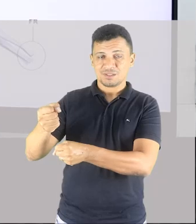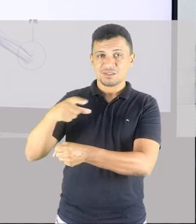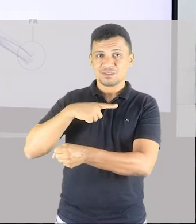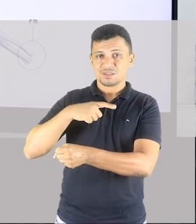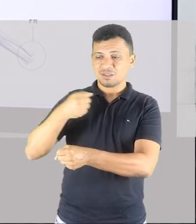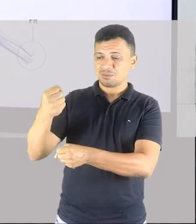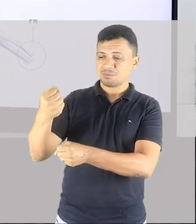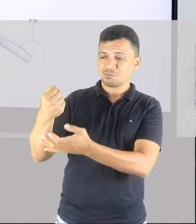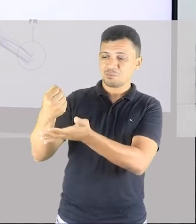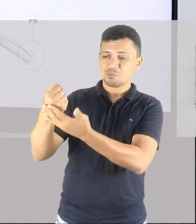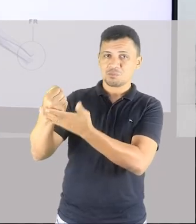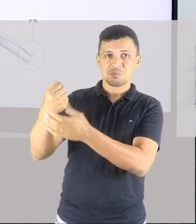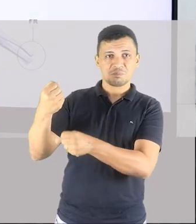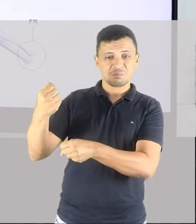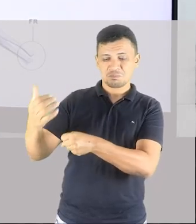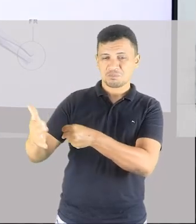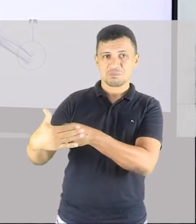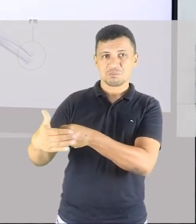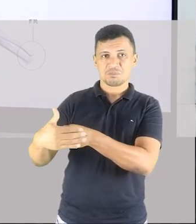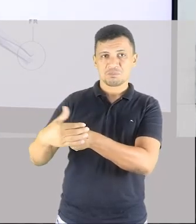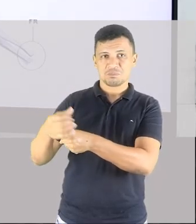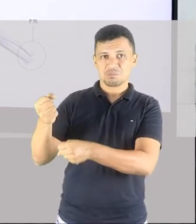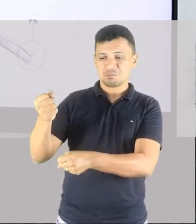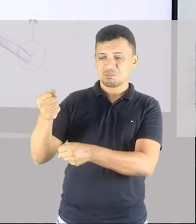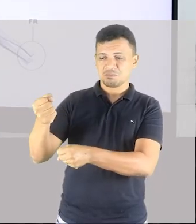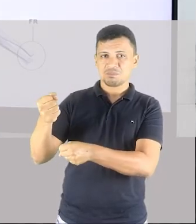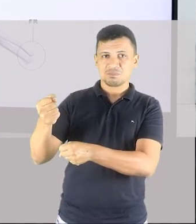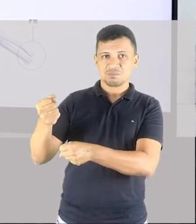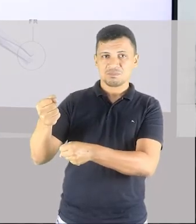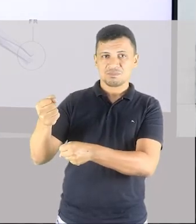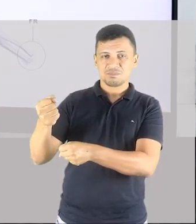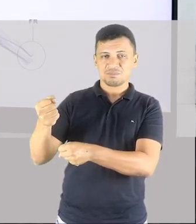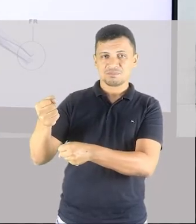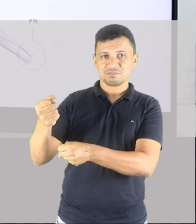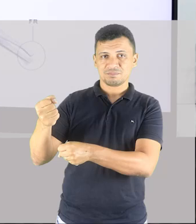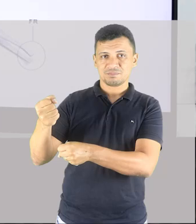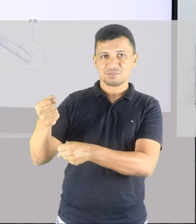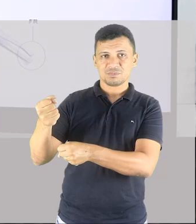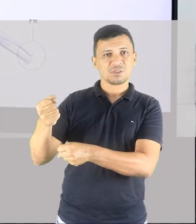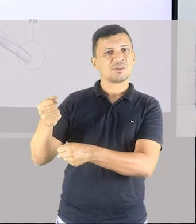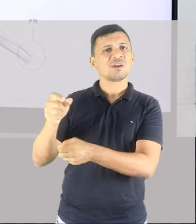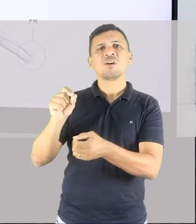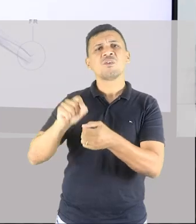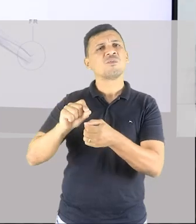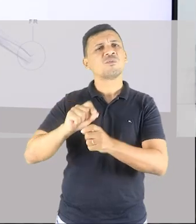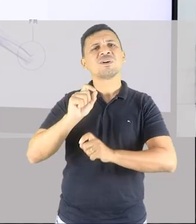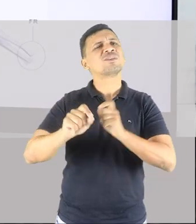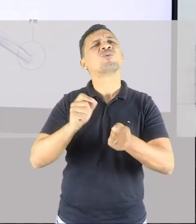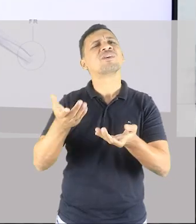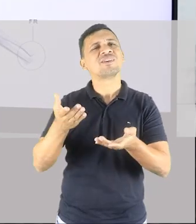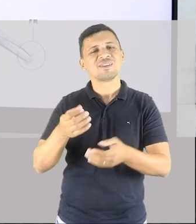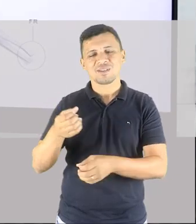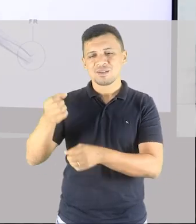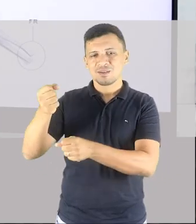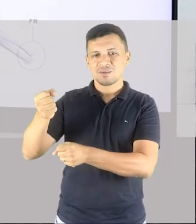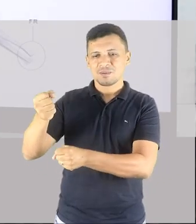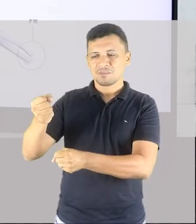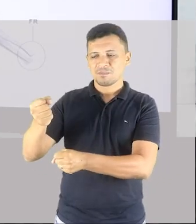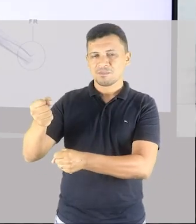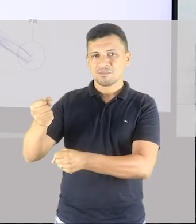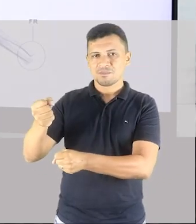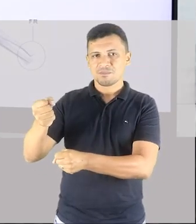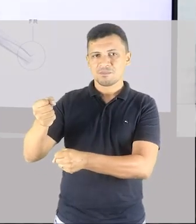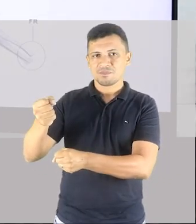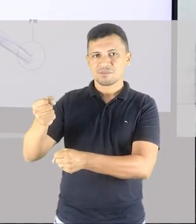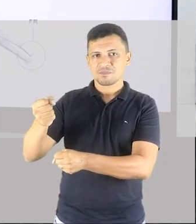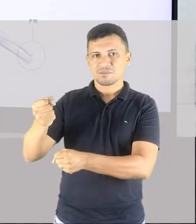tenho essas duas mãos. No caso aqui, a minha mão esquerda e a minha mão direita. O que que a gente faz para varrer? Ó, segura com a